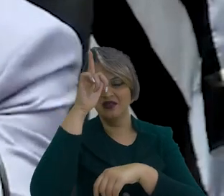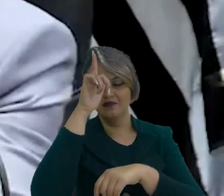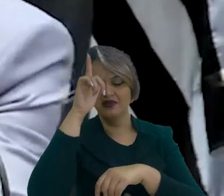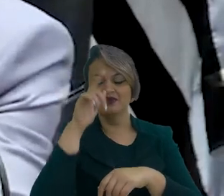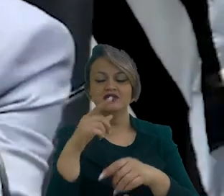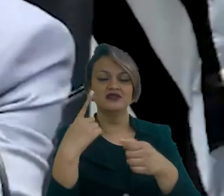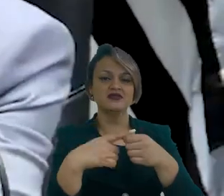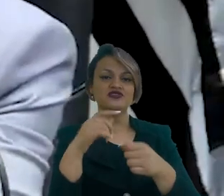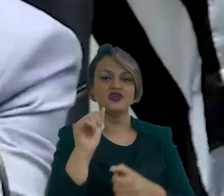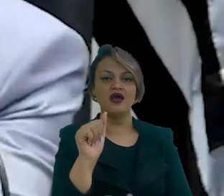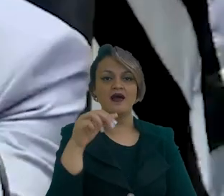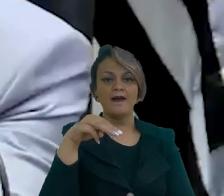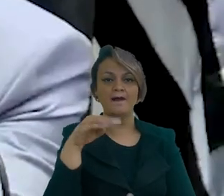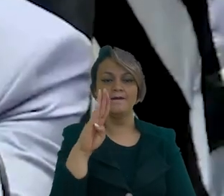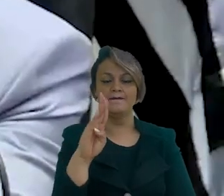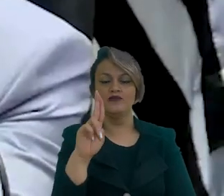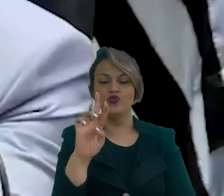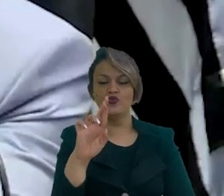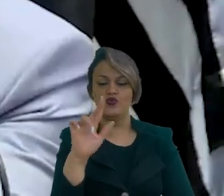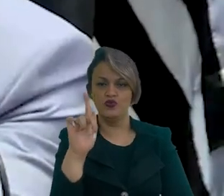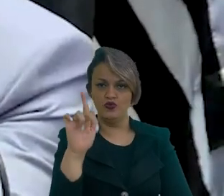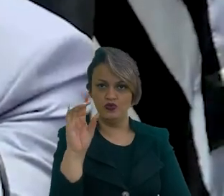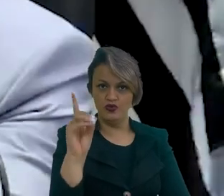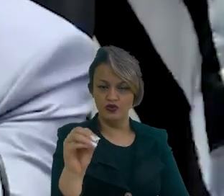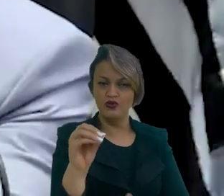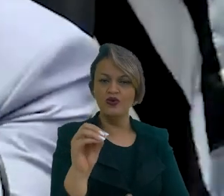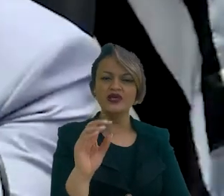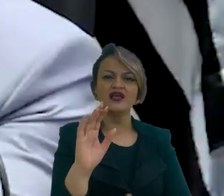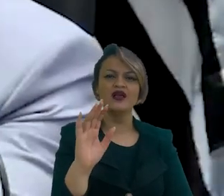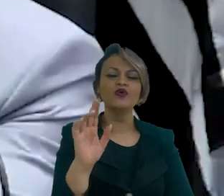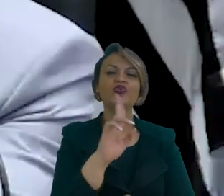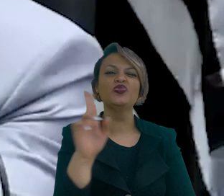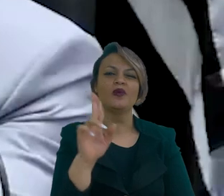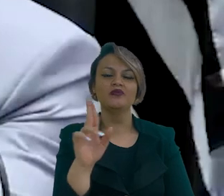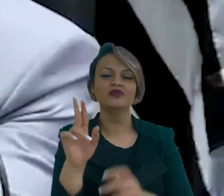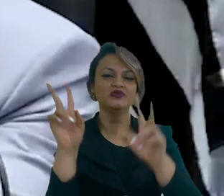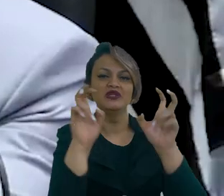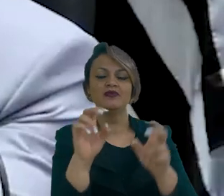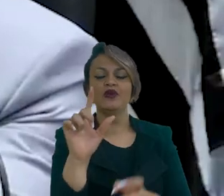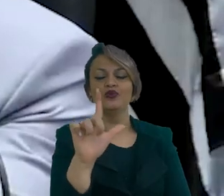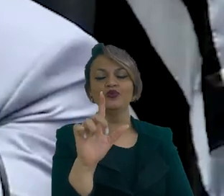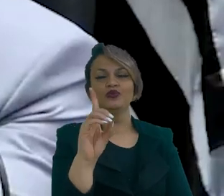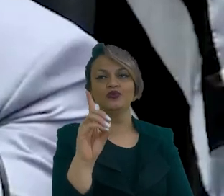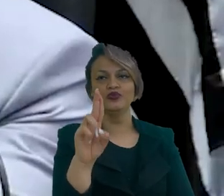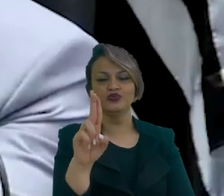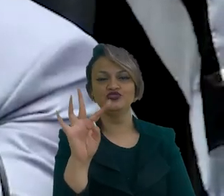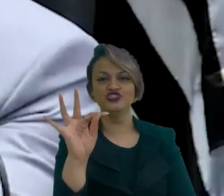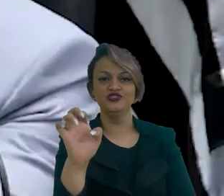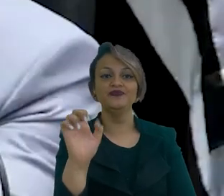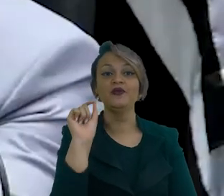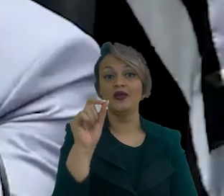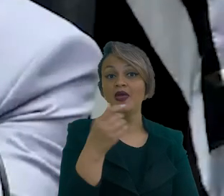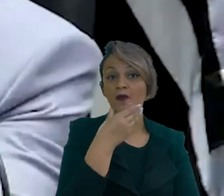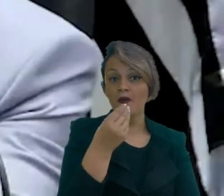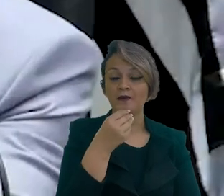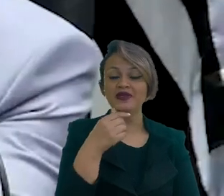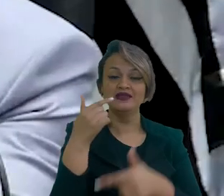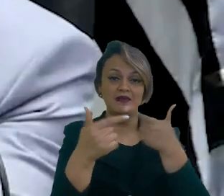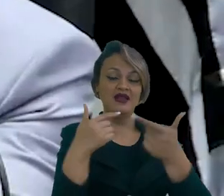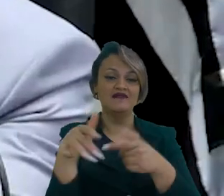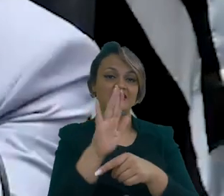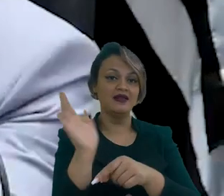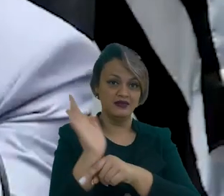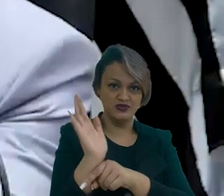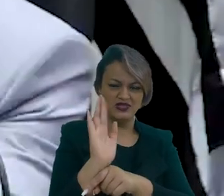aconteceu na cidade de Hamburgo por acaso que chama-se caso lute que é justamente um cineasta